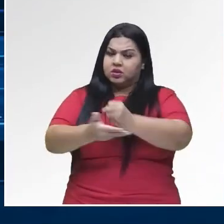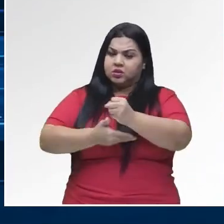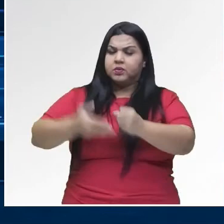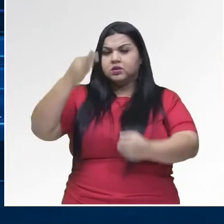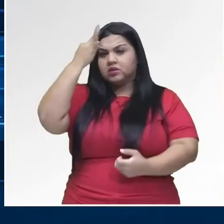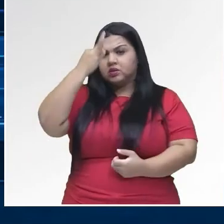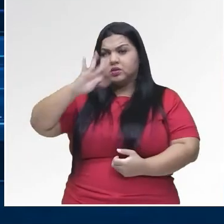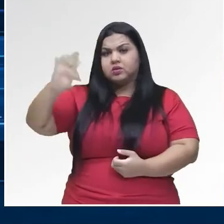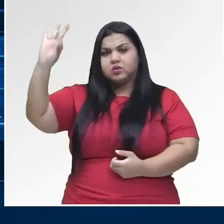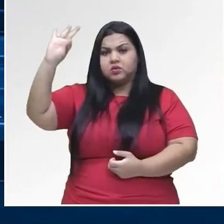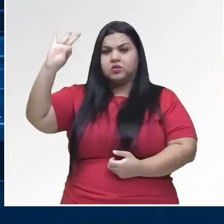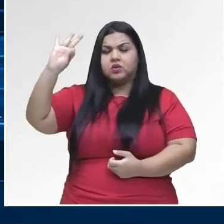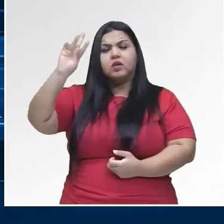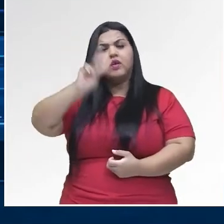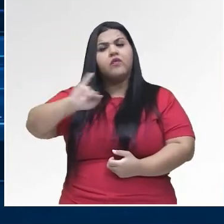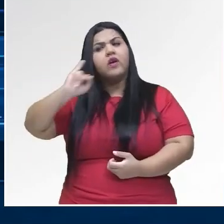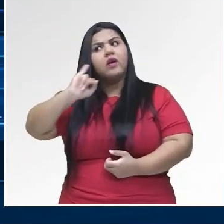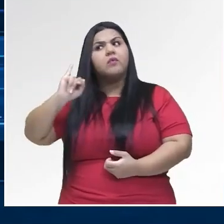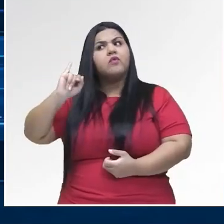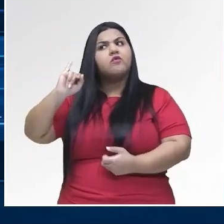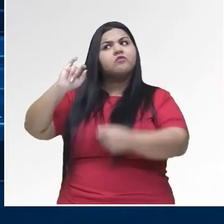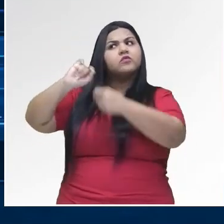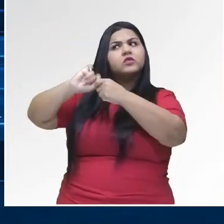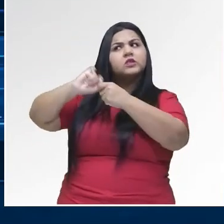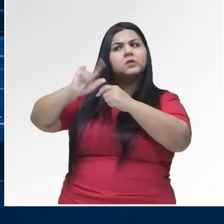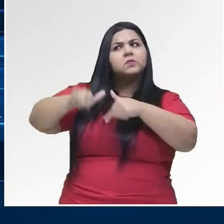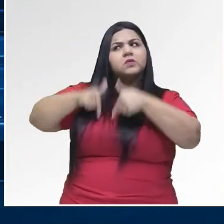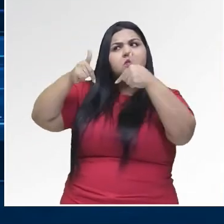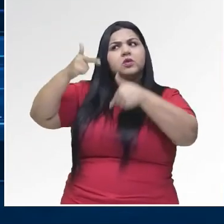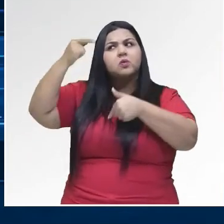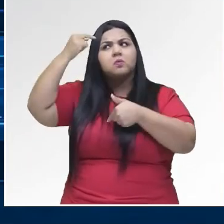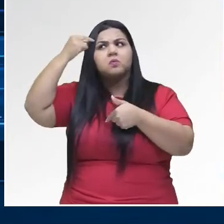teórica que vai me fazer pensar na minha ação.